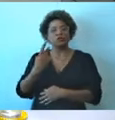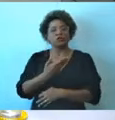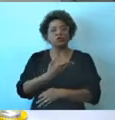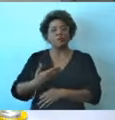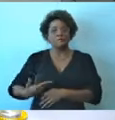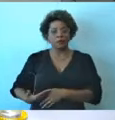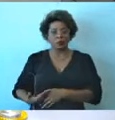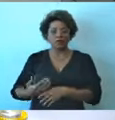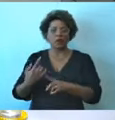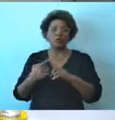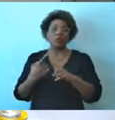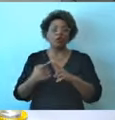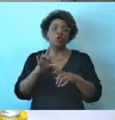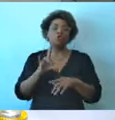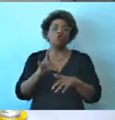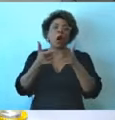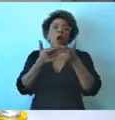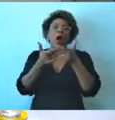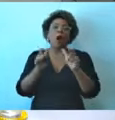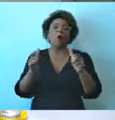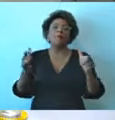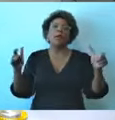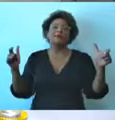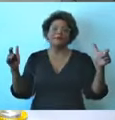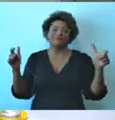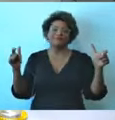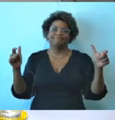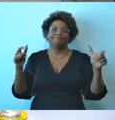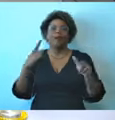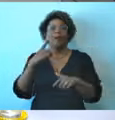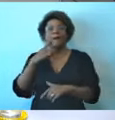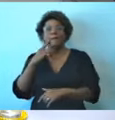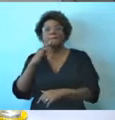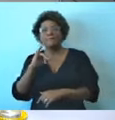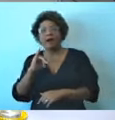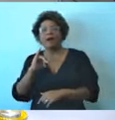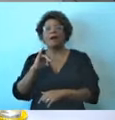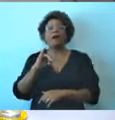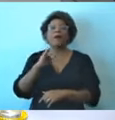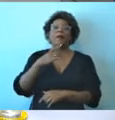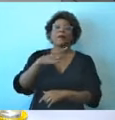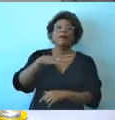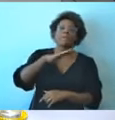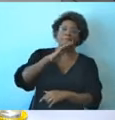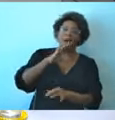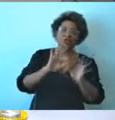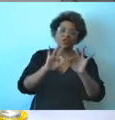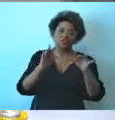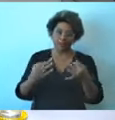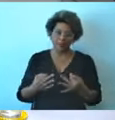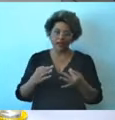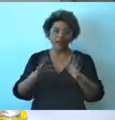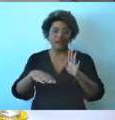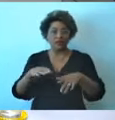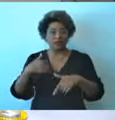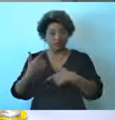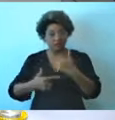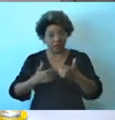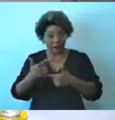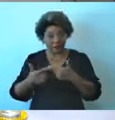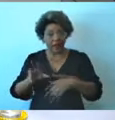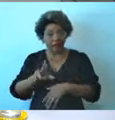frota que só aumenta, são pessoas, são pais, mães de família que estão ali, muitas das vezes trabalhando, levando seu sustento para casa,